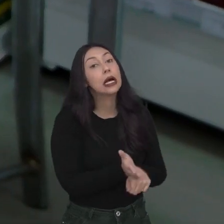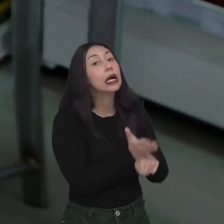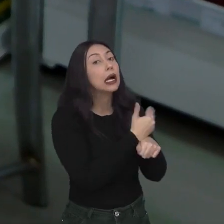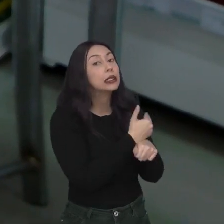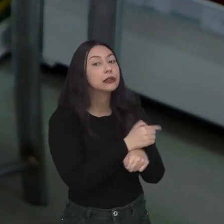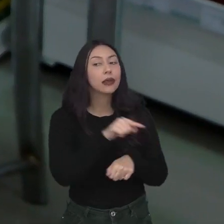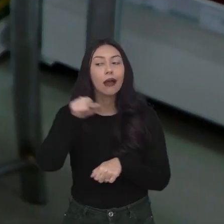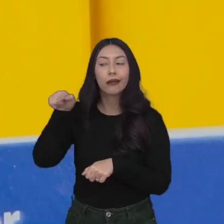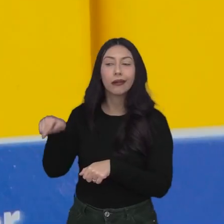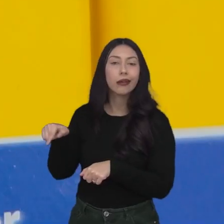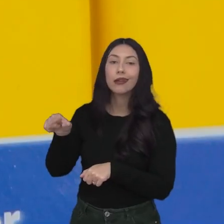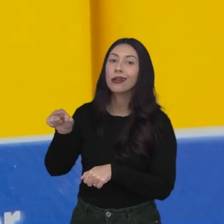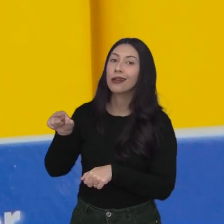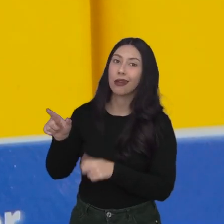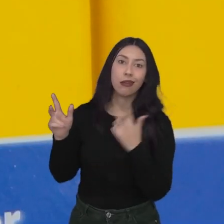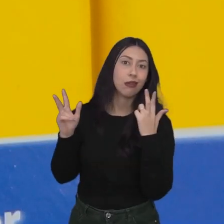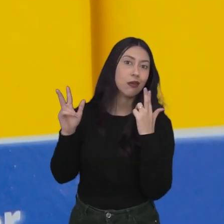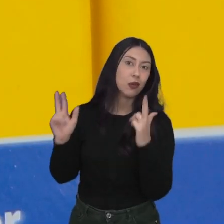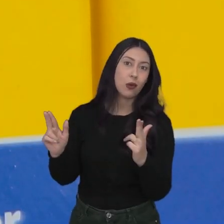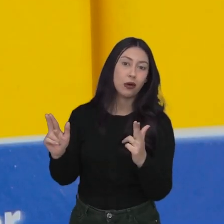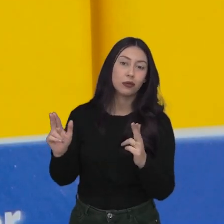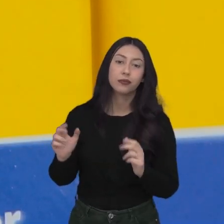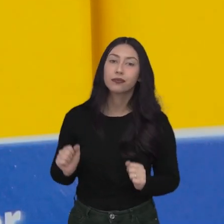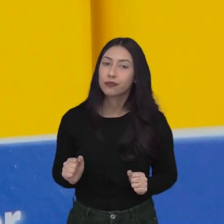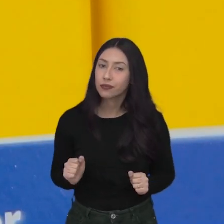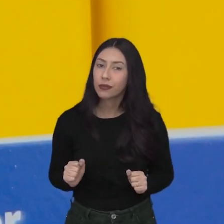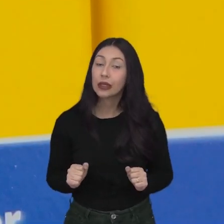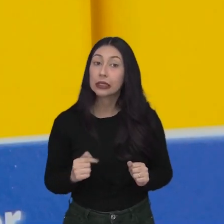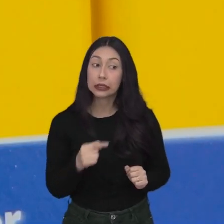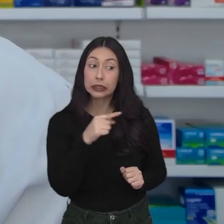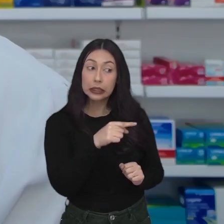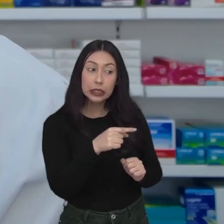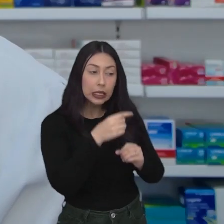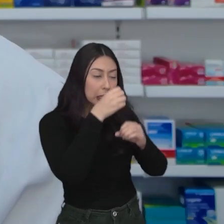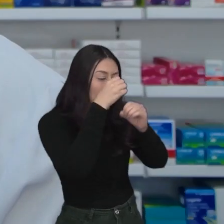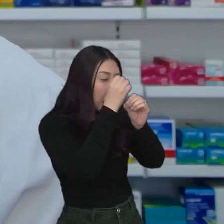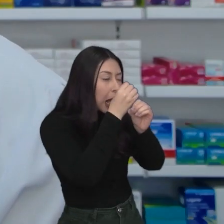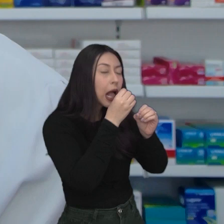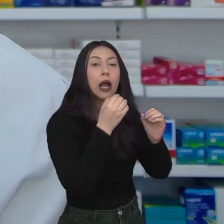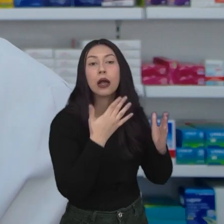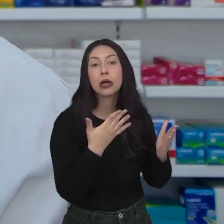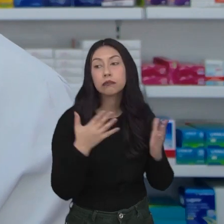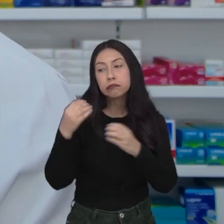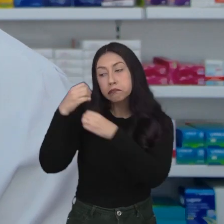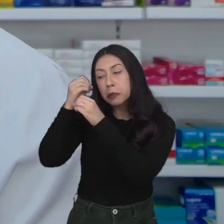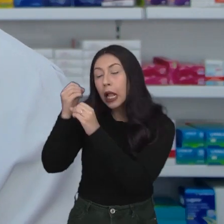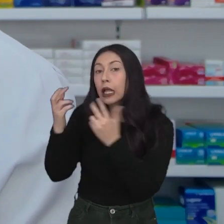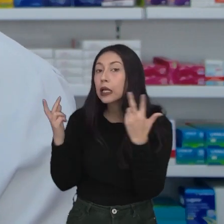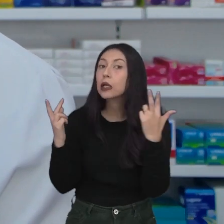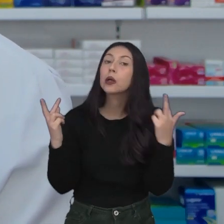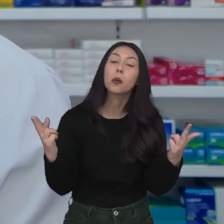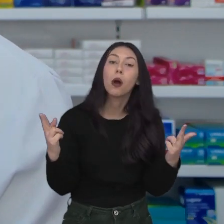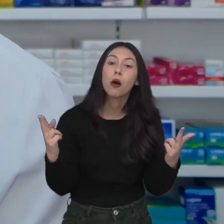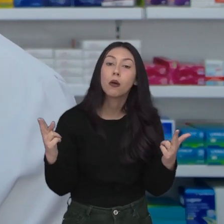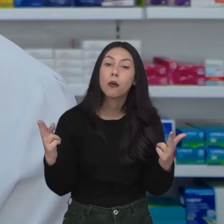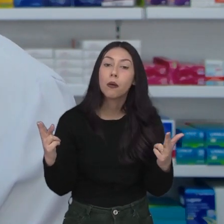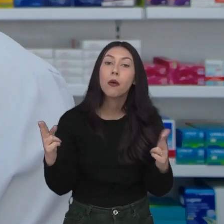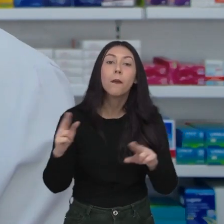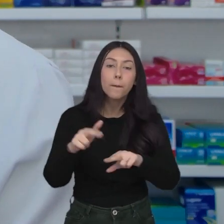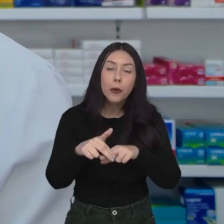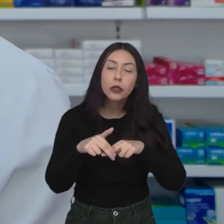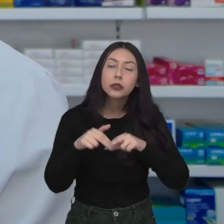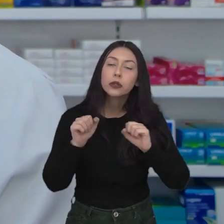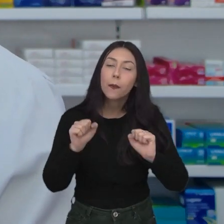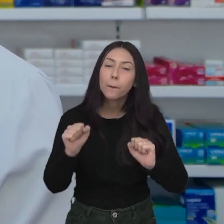a criação da fórmula. Mas o genérico cumpre o mesmo papel. Os laboratórios comprovam que eles são equivalentes, então pode sim haver a